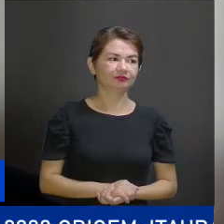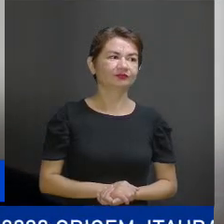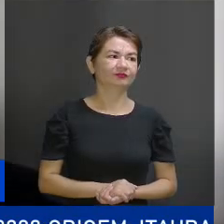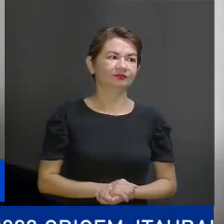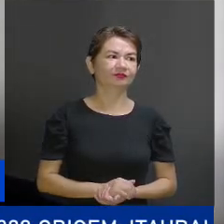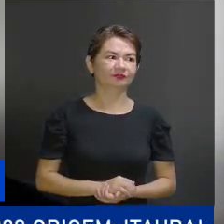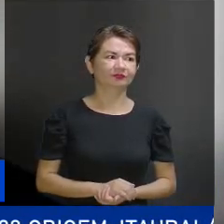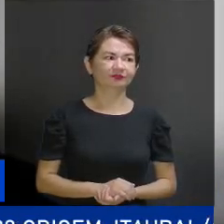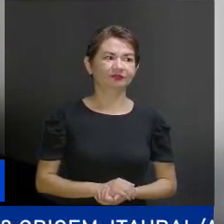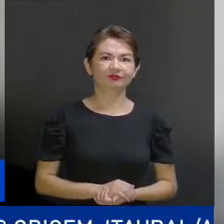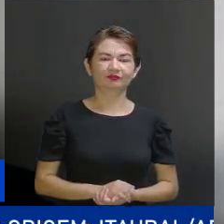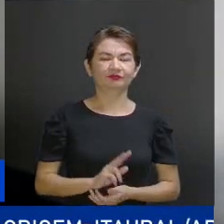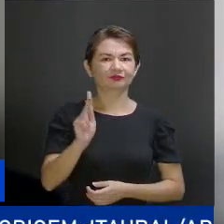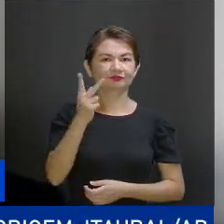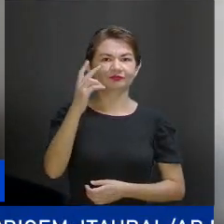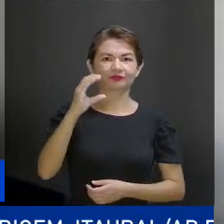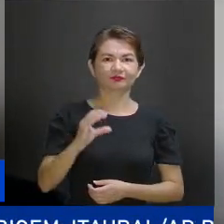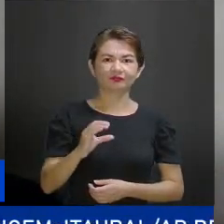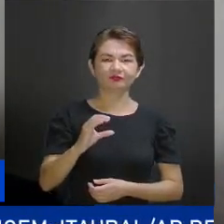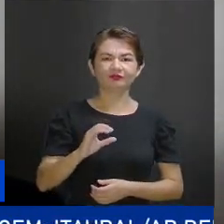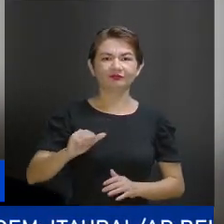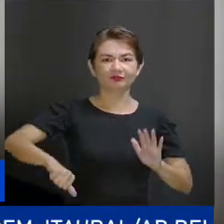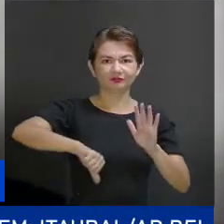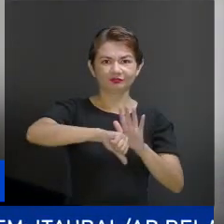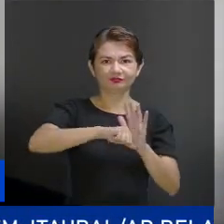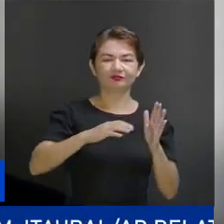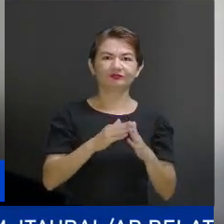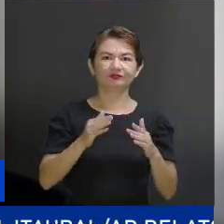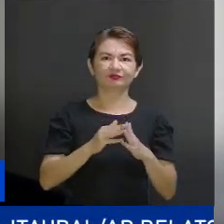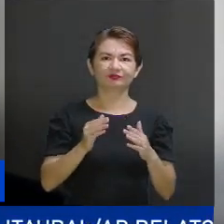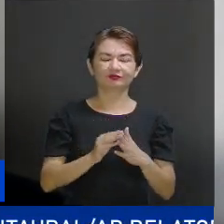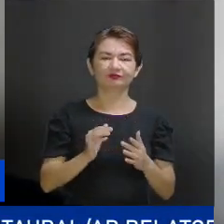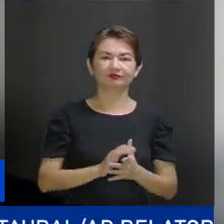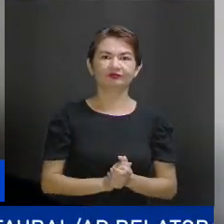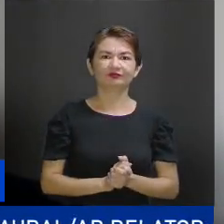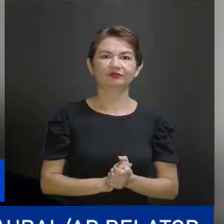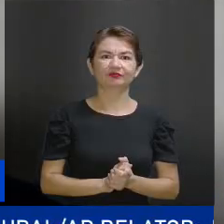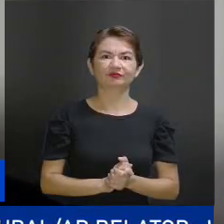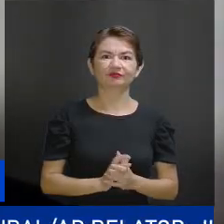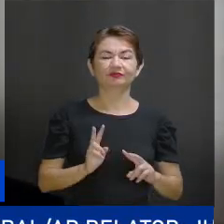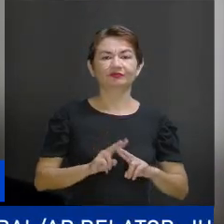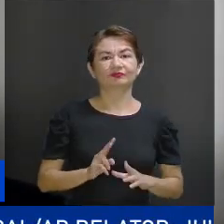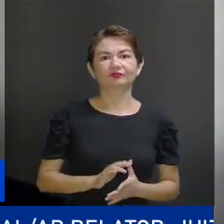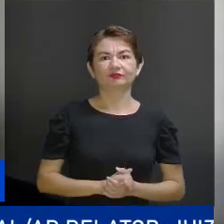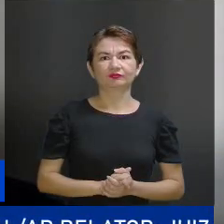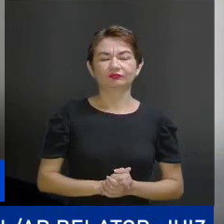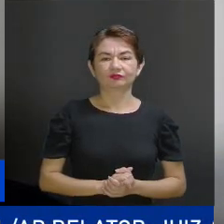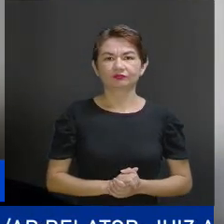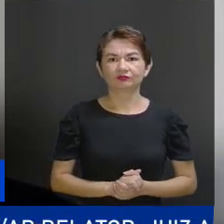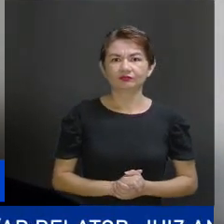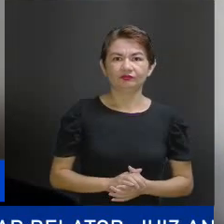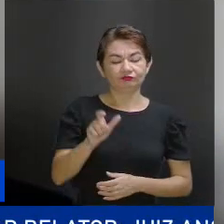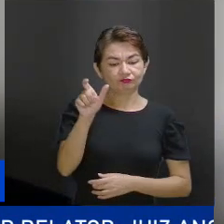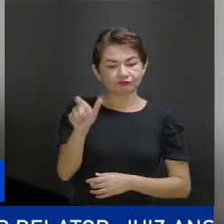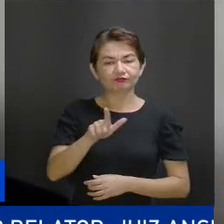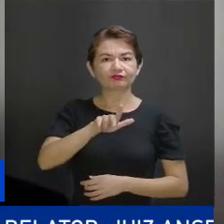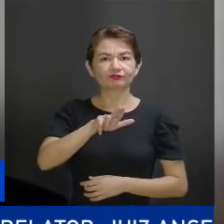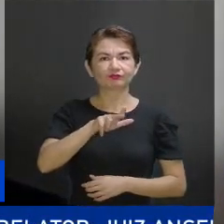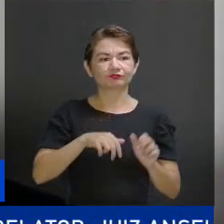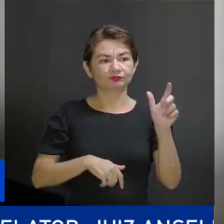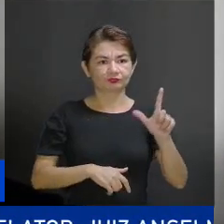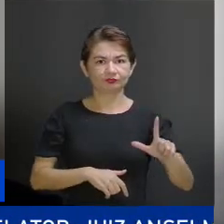óculos de armação escura, Cuida-se de habeas corpus criminal com pedido de tutela provisória impetrado por Luiz Magno do Rosário